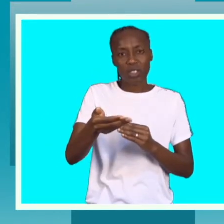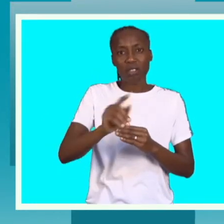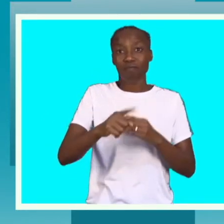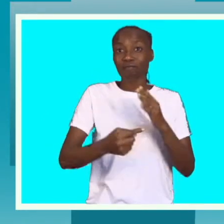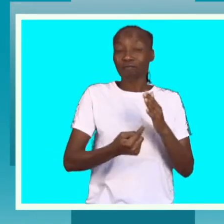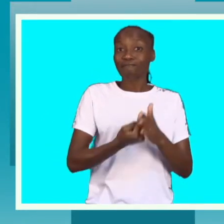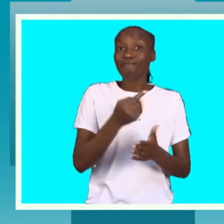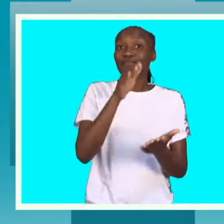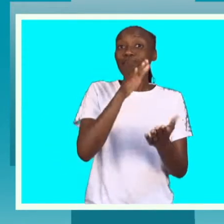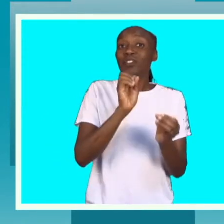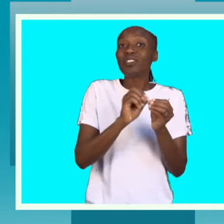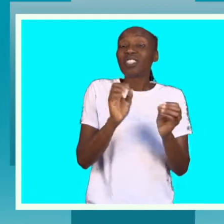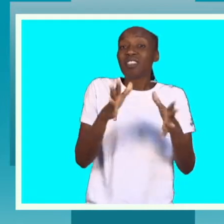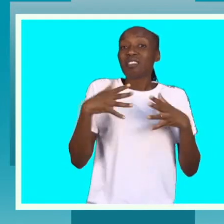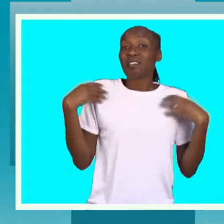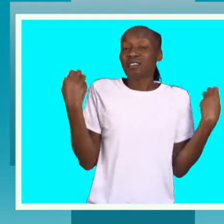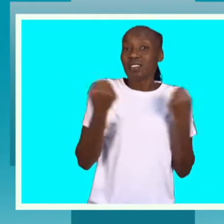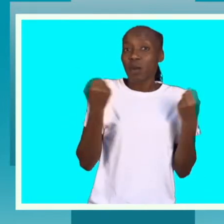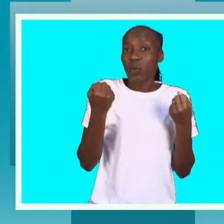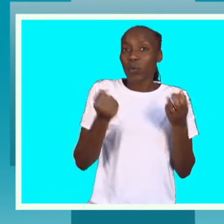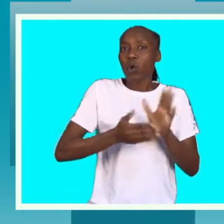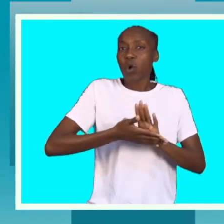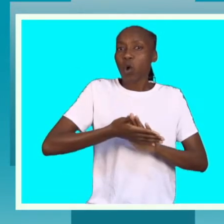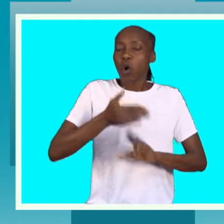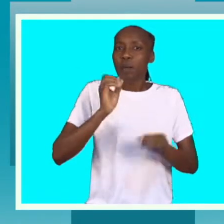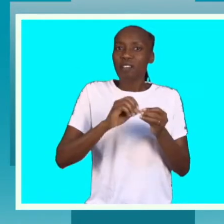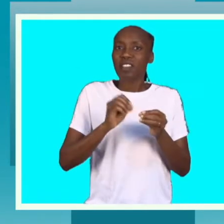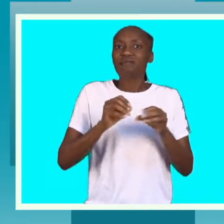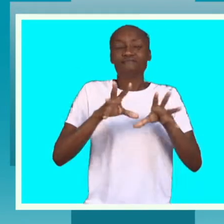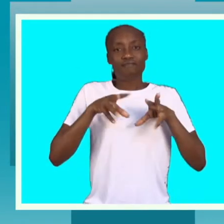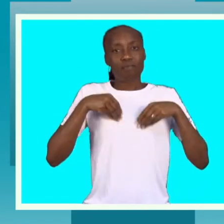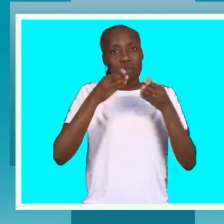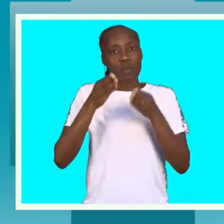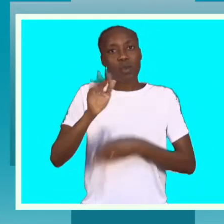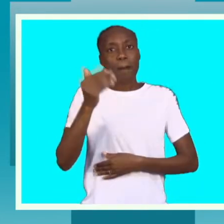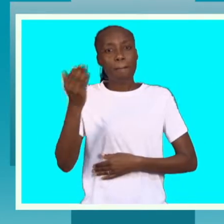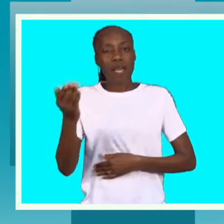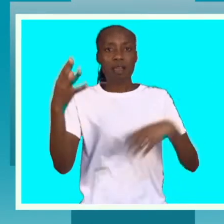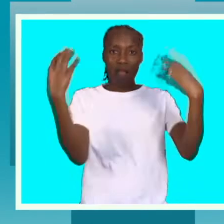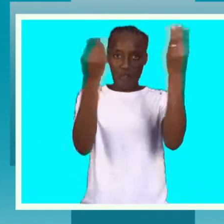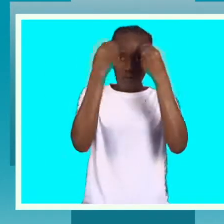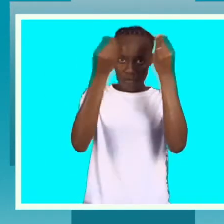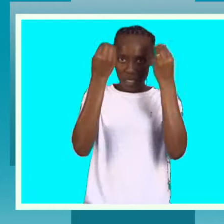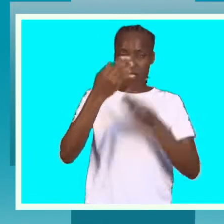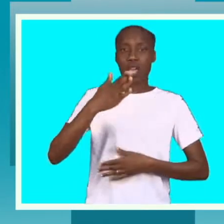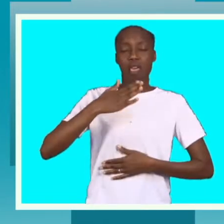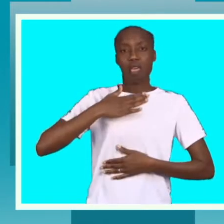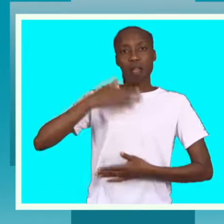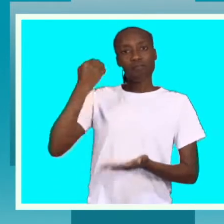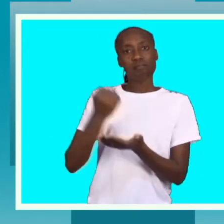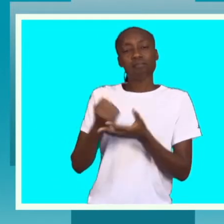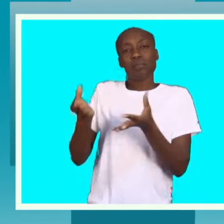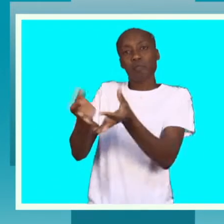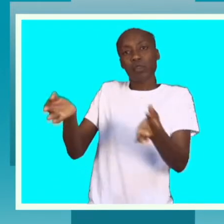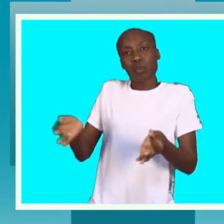demitir pessoas lá para uma formação. Então, eu levei meus documentos para também ir deixar lá.